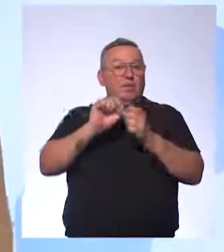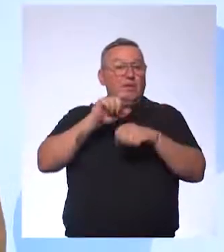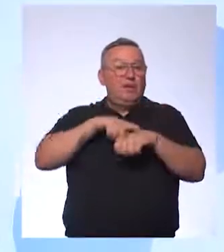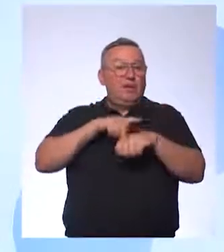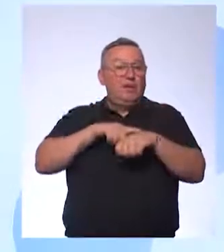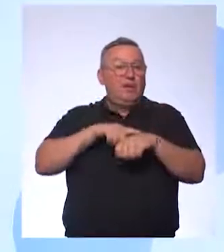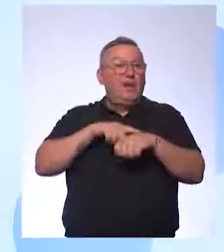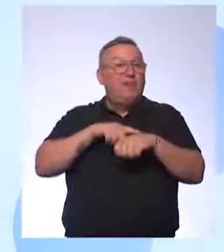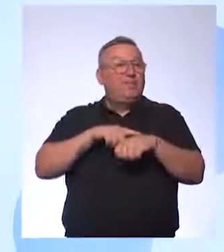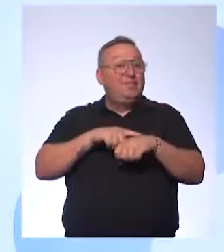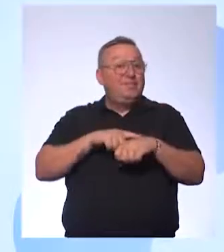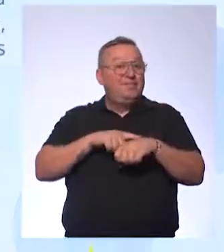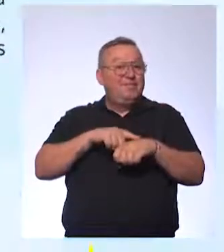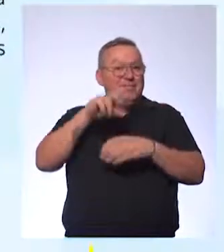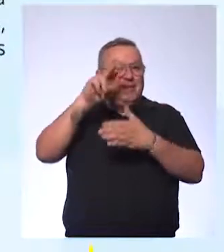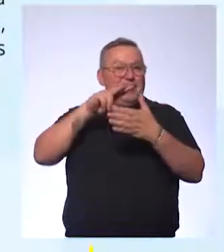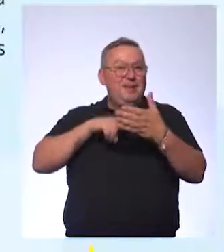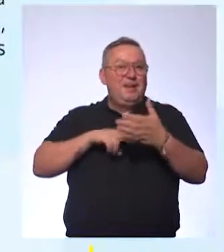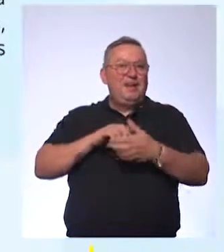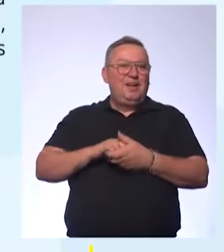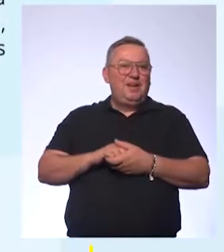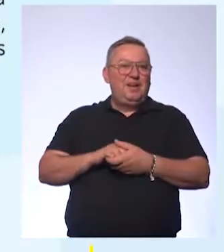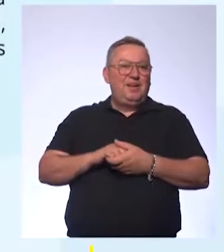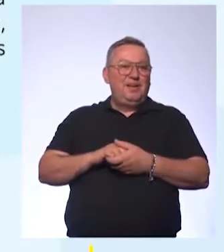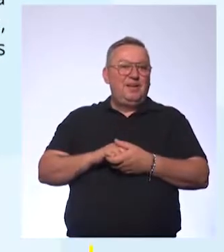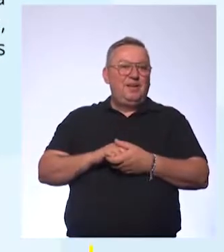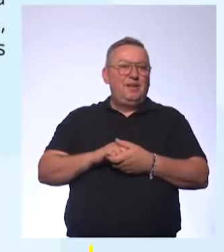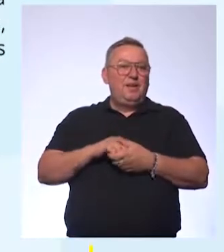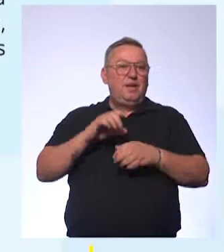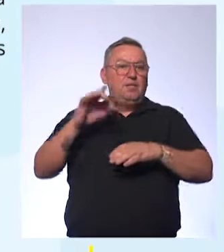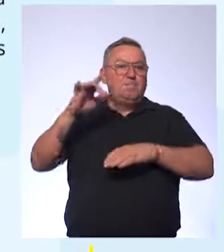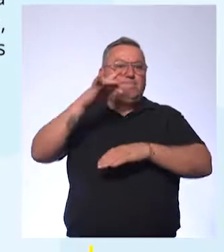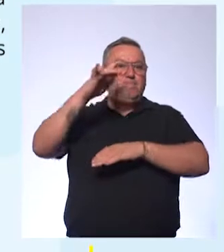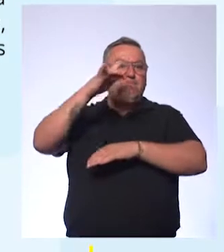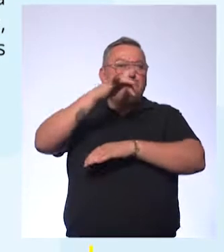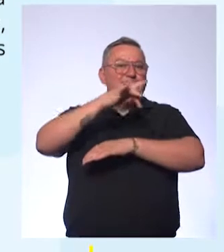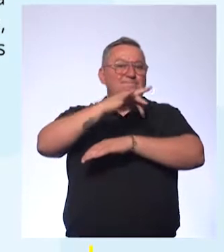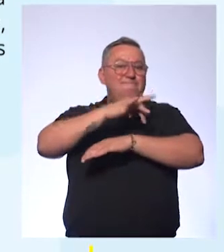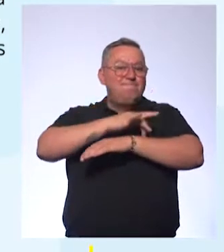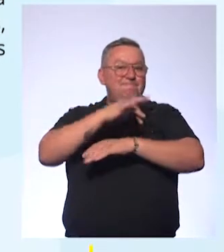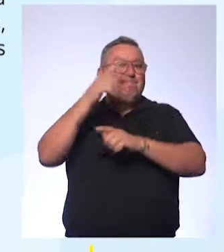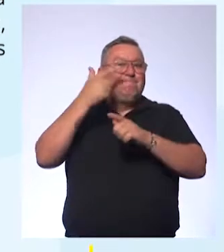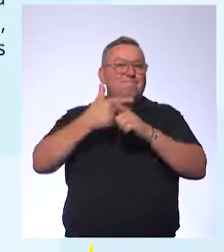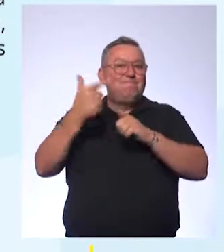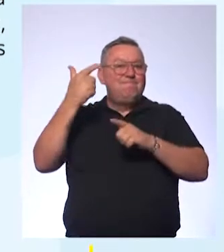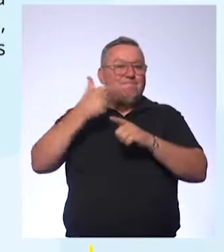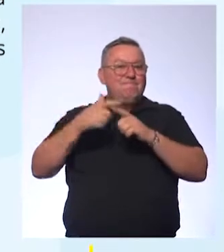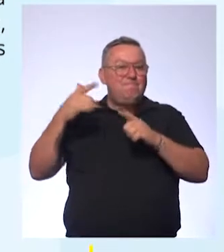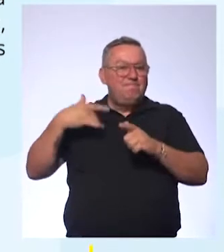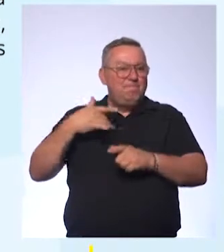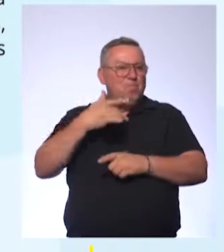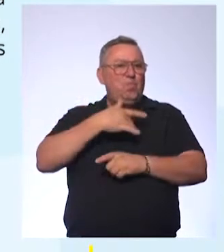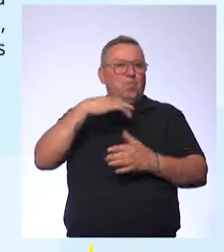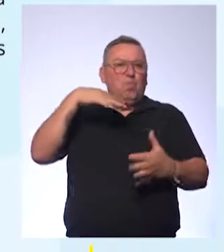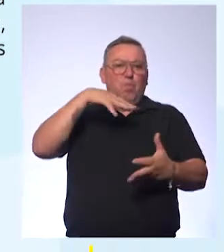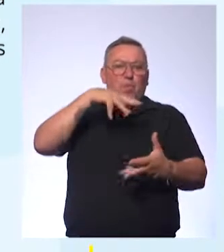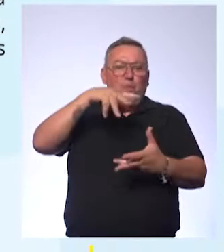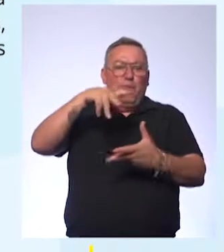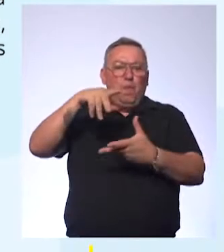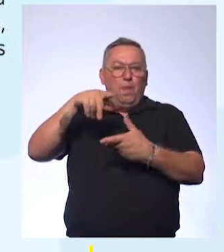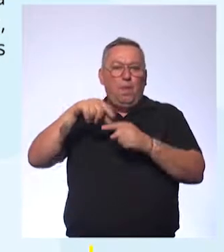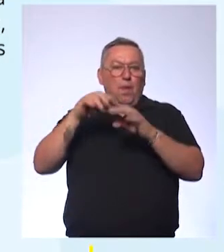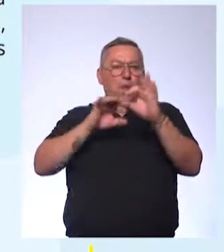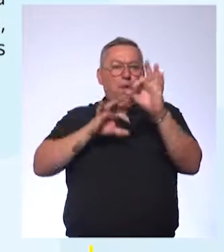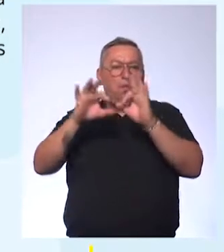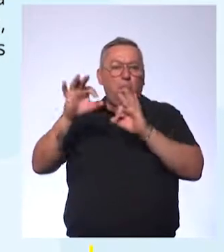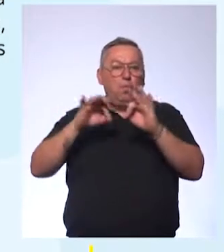Meu Deus. Leia o texto a seguir. A transmissão de dengue é um dos principais problemas de saúde pública no mundo. Segundo